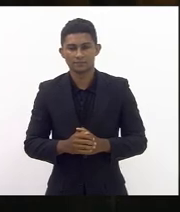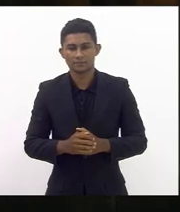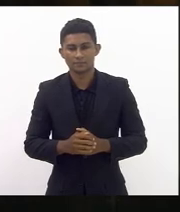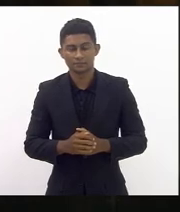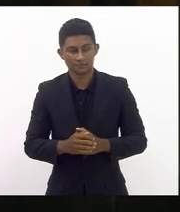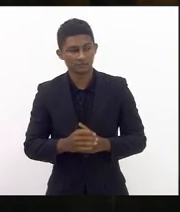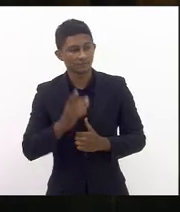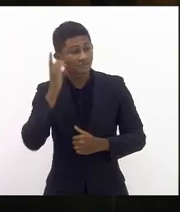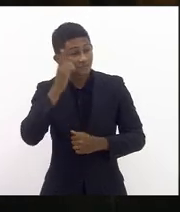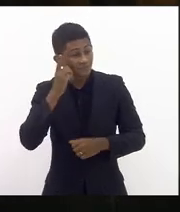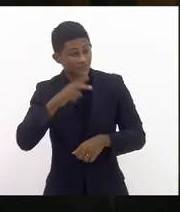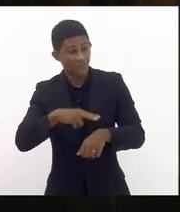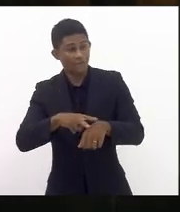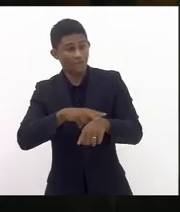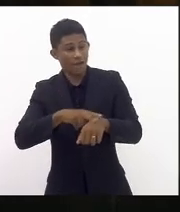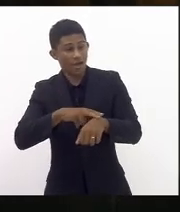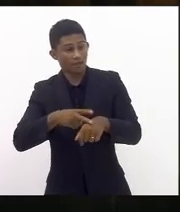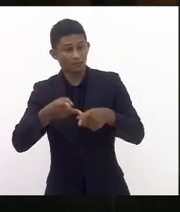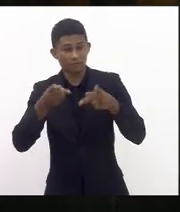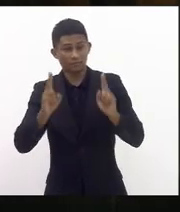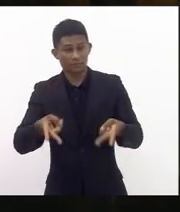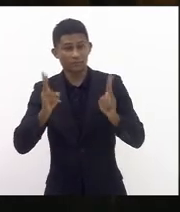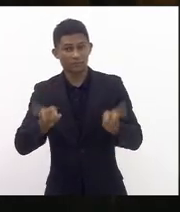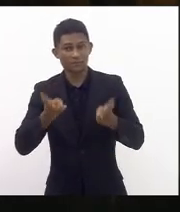Verde, sempre.